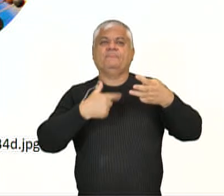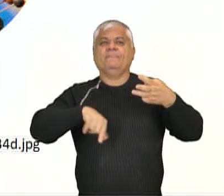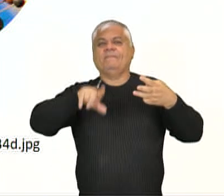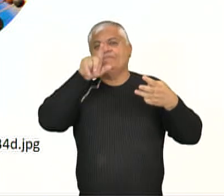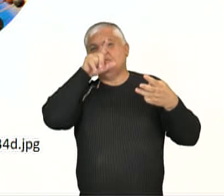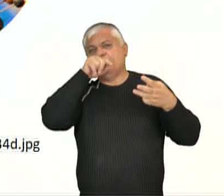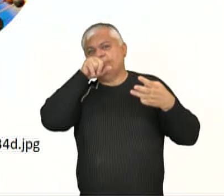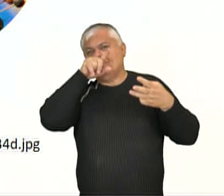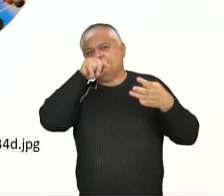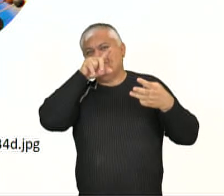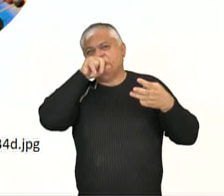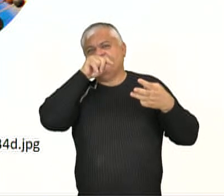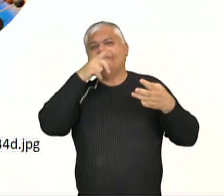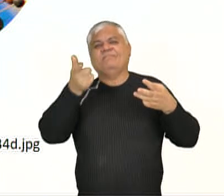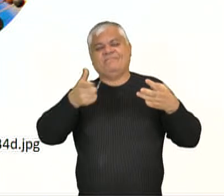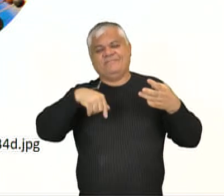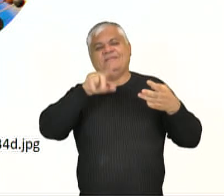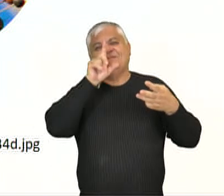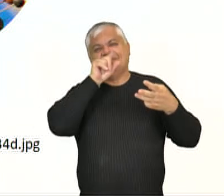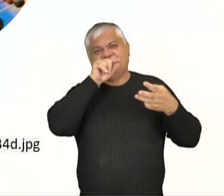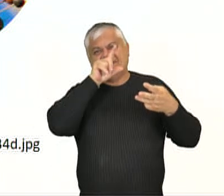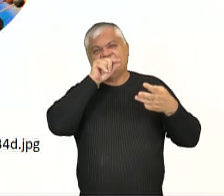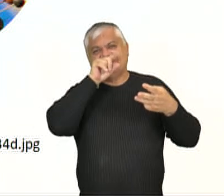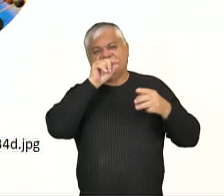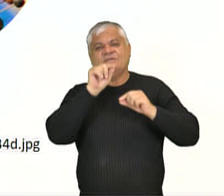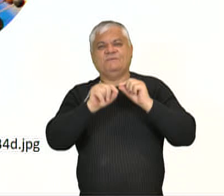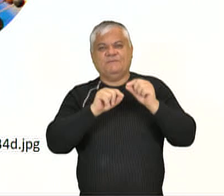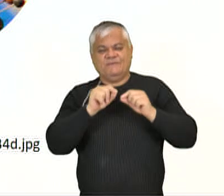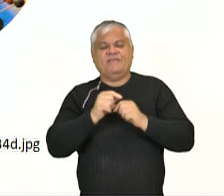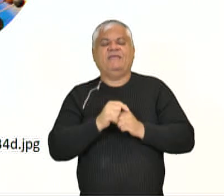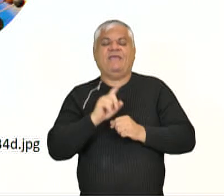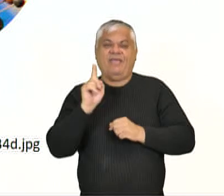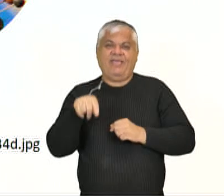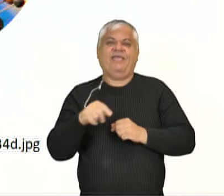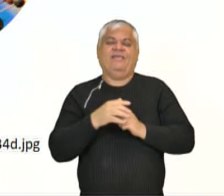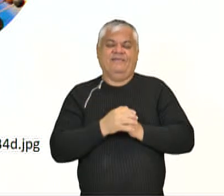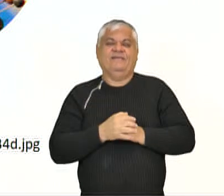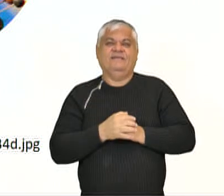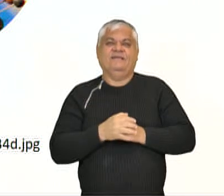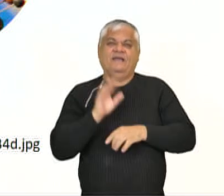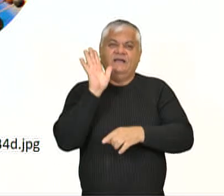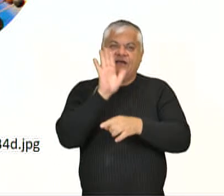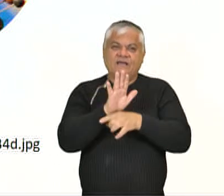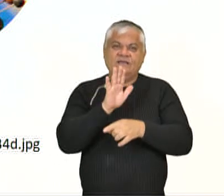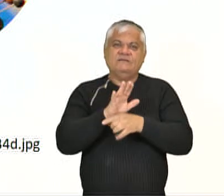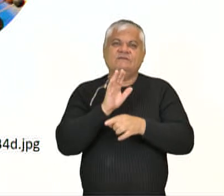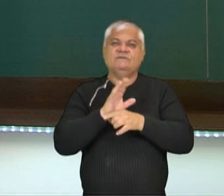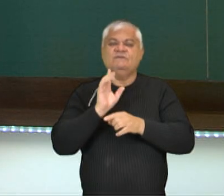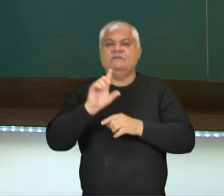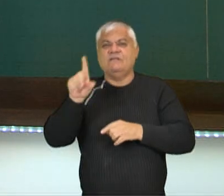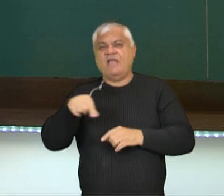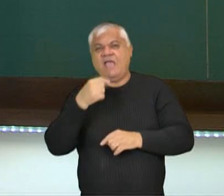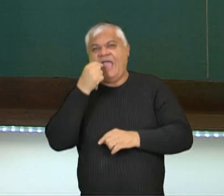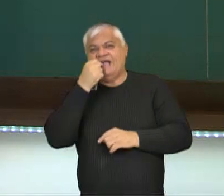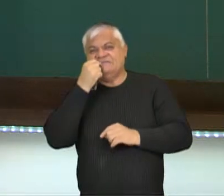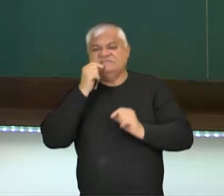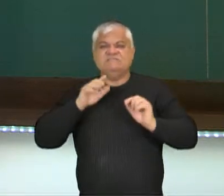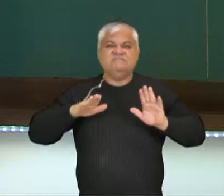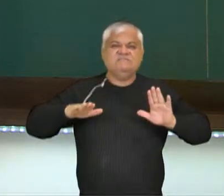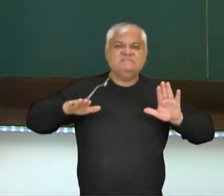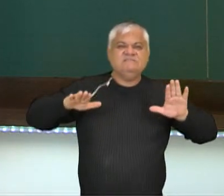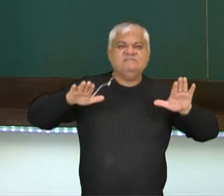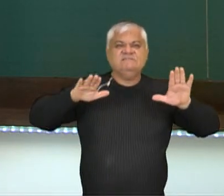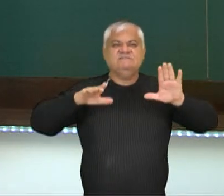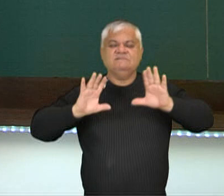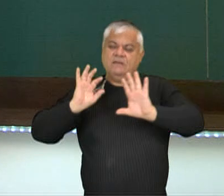outro aqui, animal, né, representado aqui pelo um pássaro, já que é pelo pássaro, a gente diz então que é a